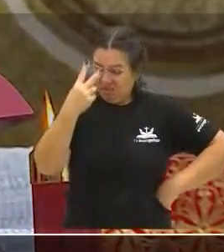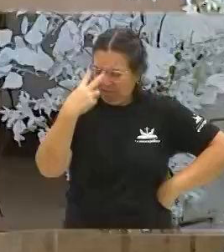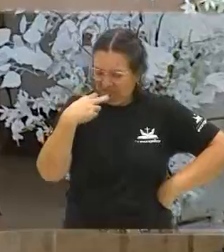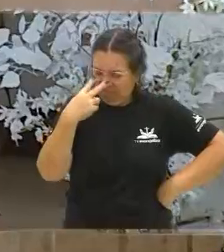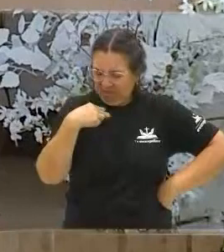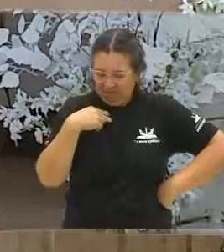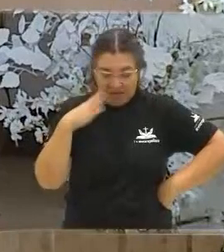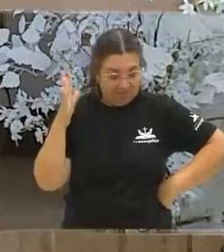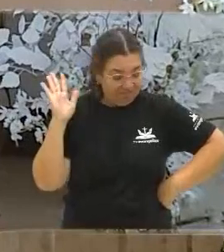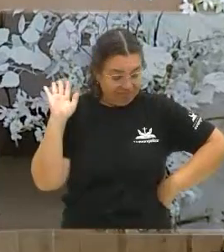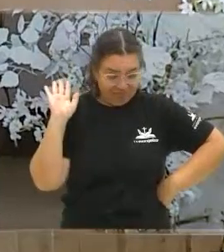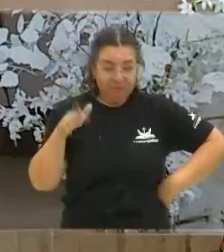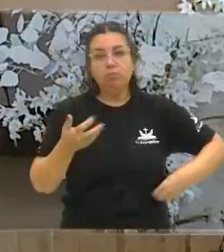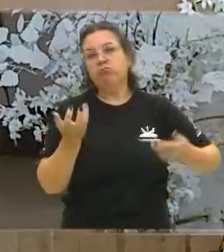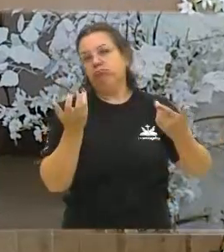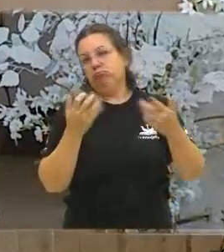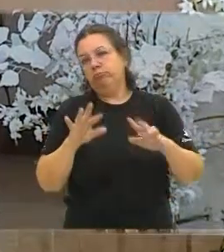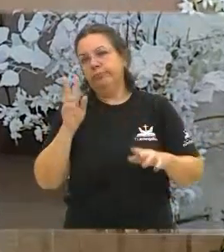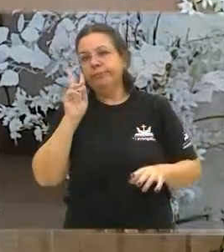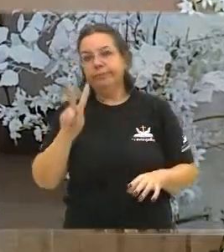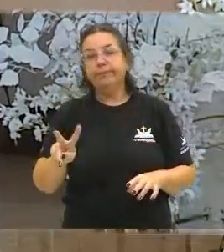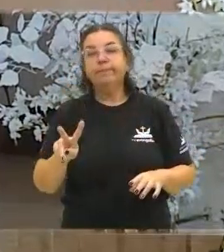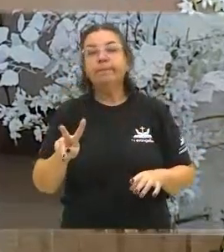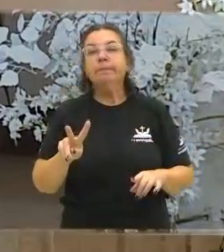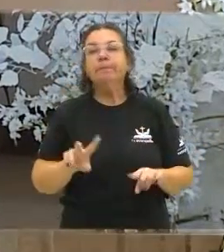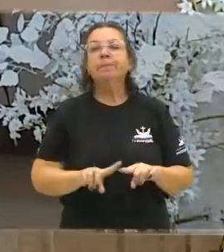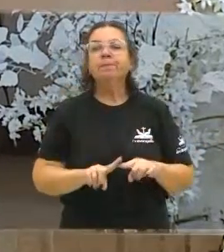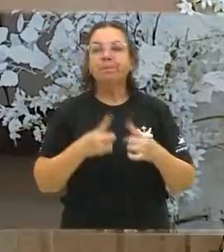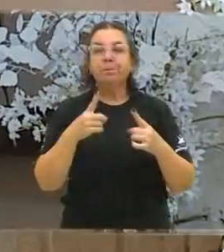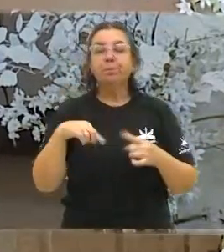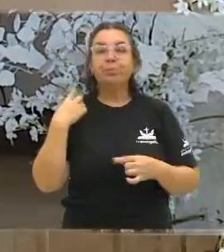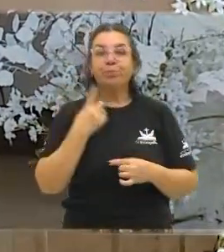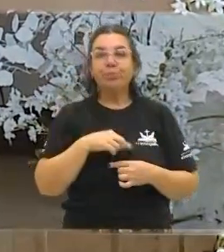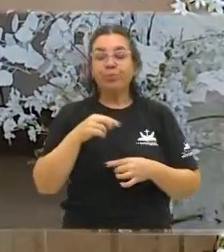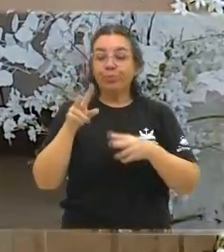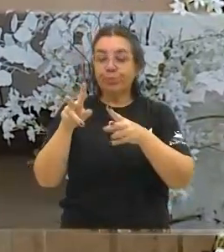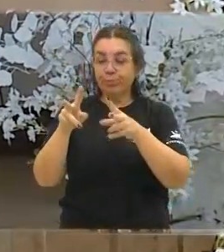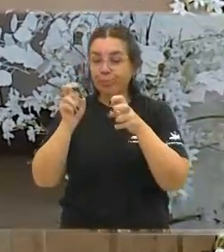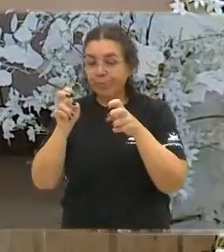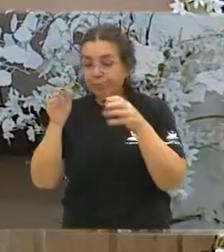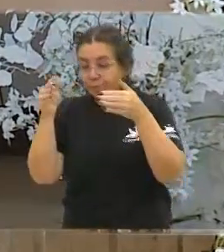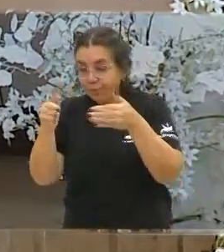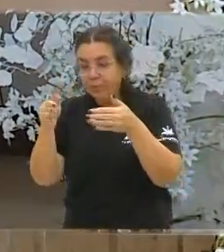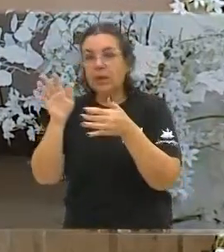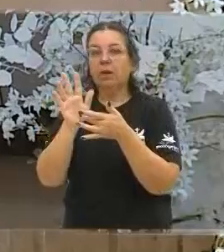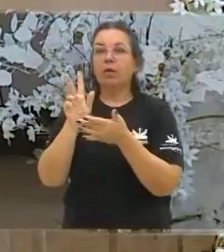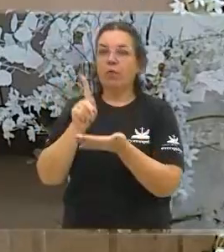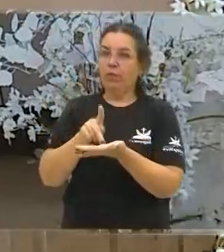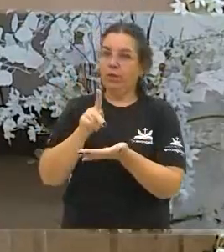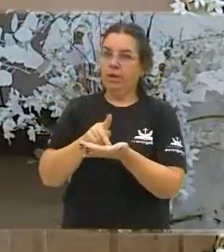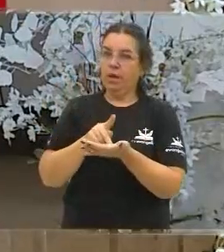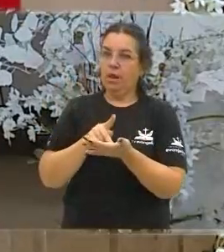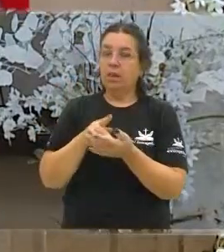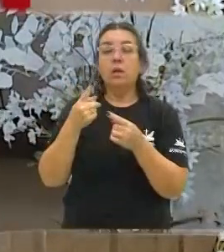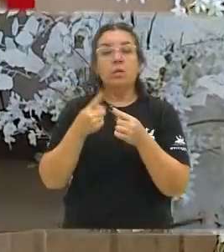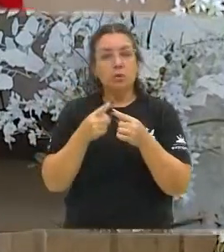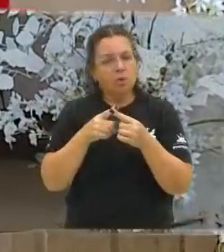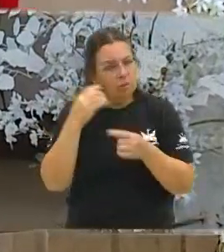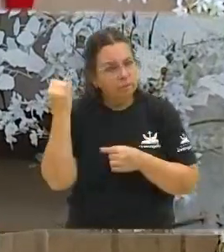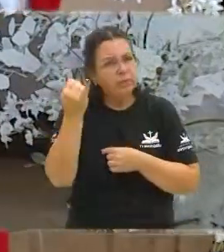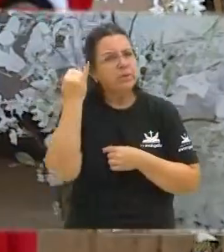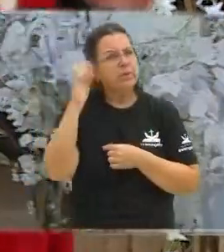mundo de contrariedades, nós tenhamos uma outra percepção da verdade. Repito porque importante